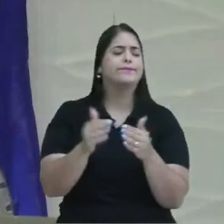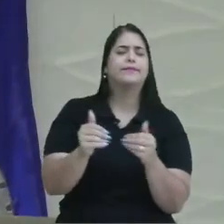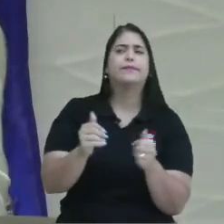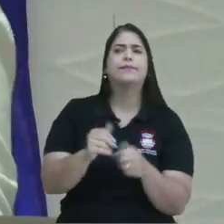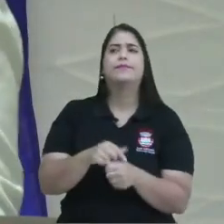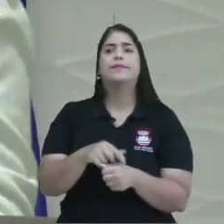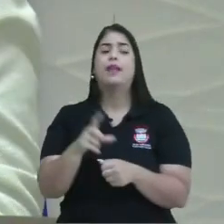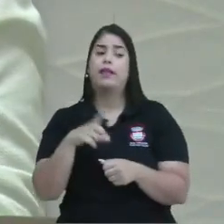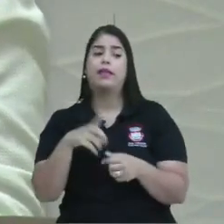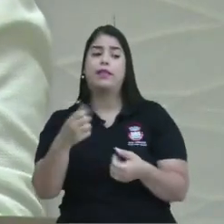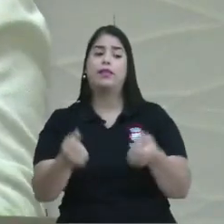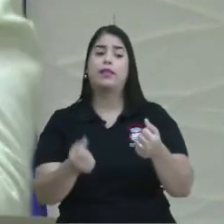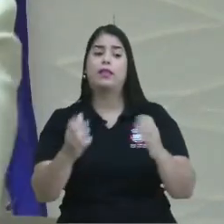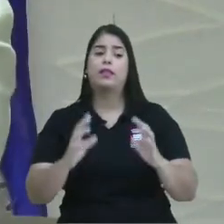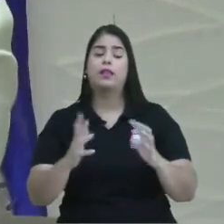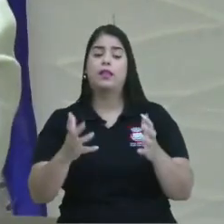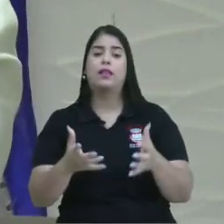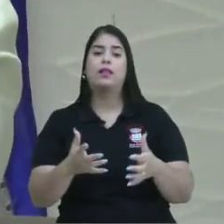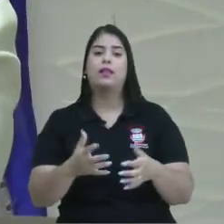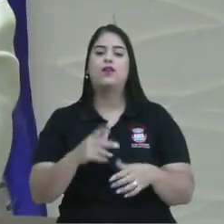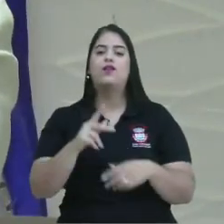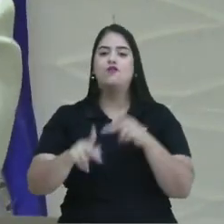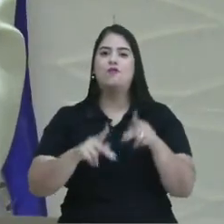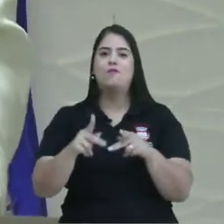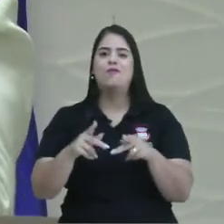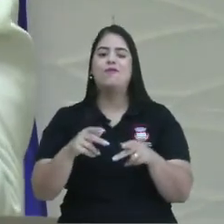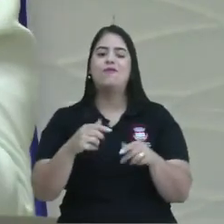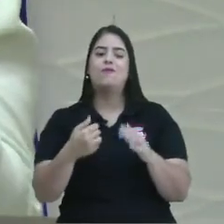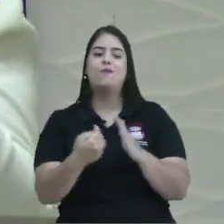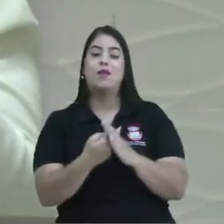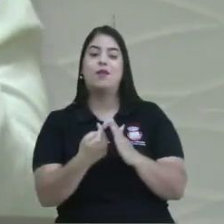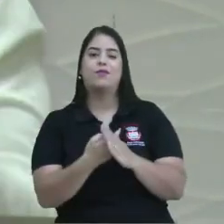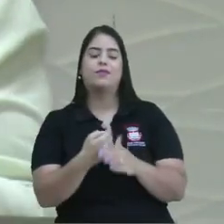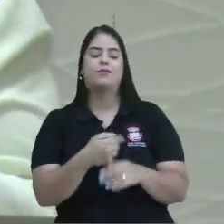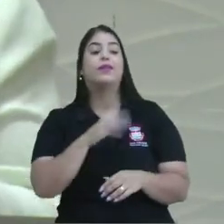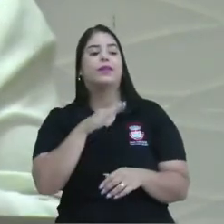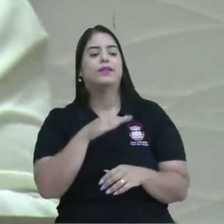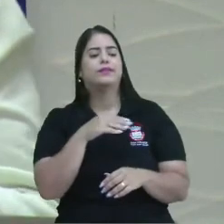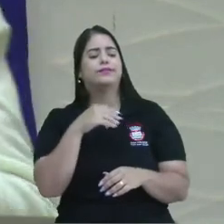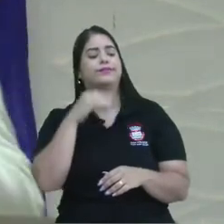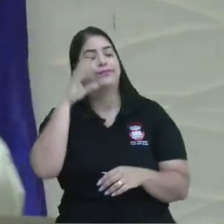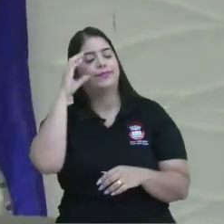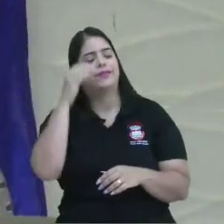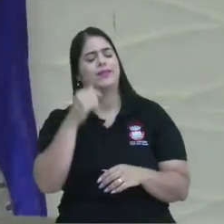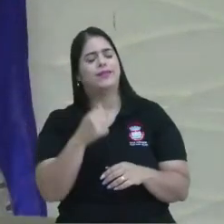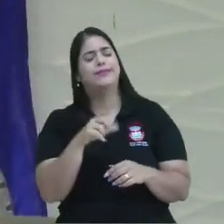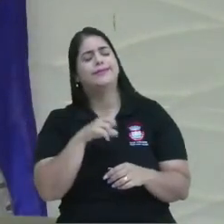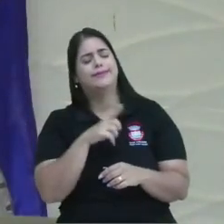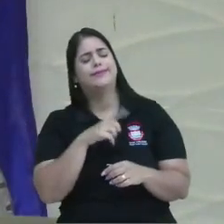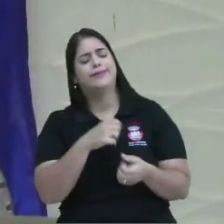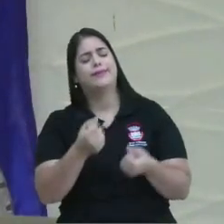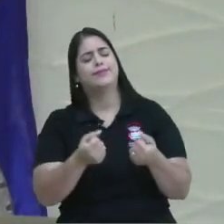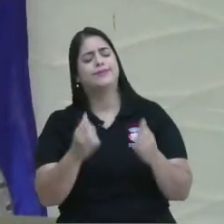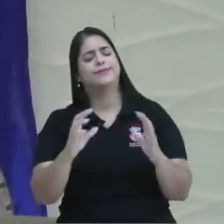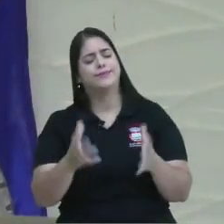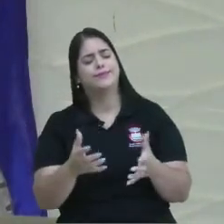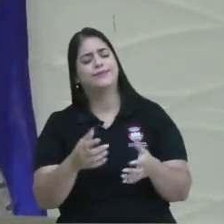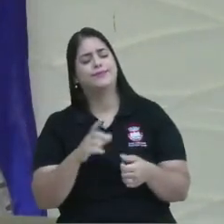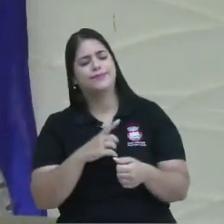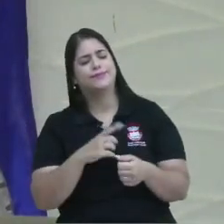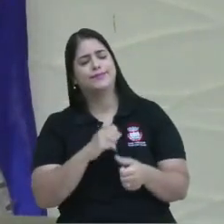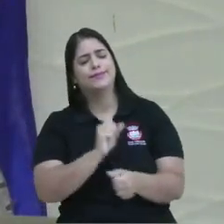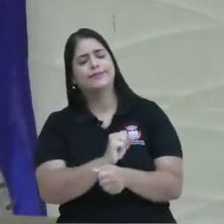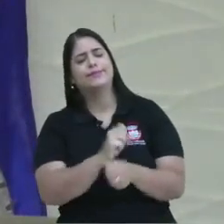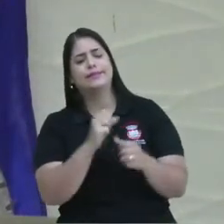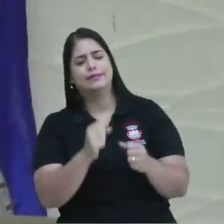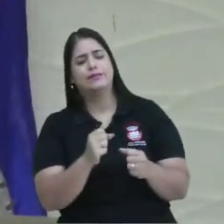esse ano? Porque para mim é assim, tem trator esse ano, Cícero, a gente pode esperar. Aqueles que não podem esperar, assim que chove